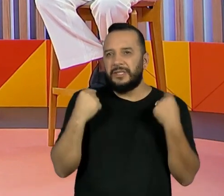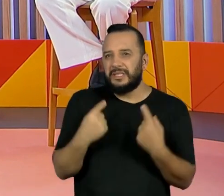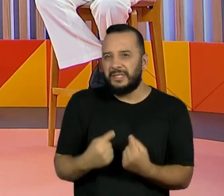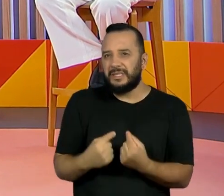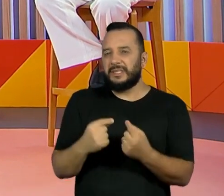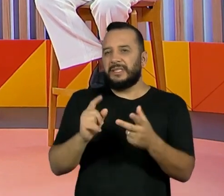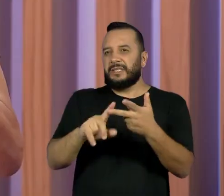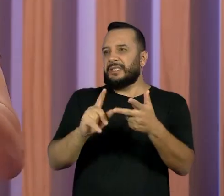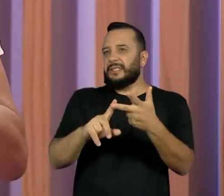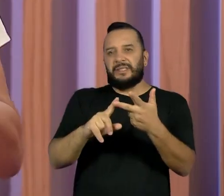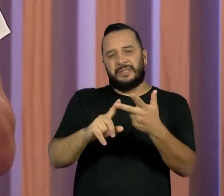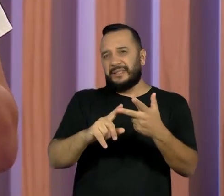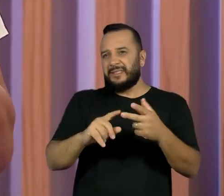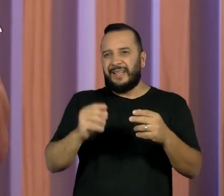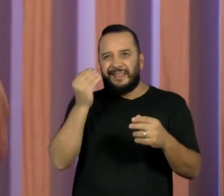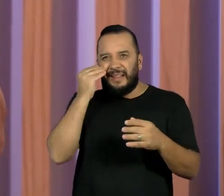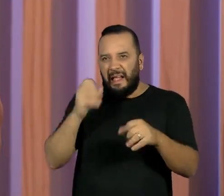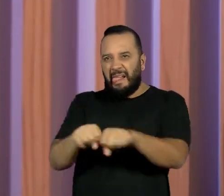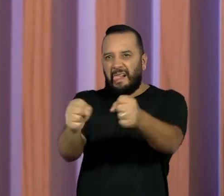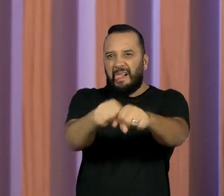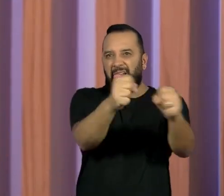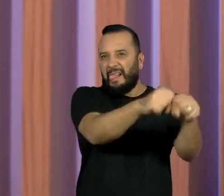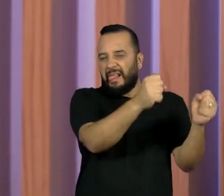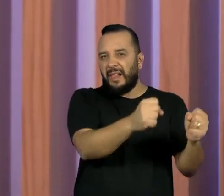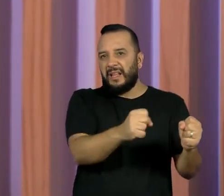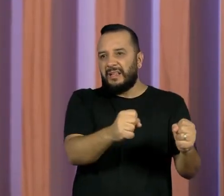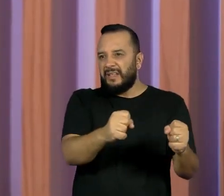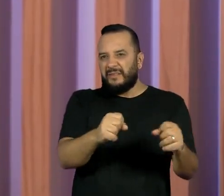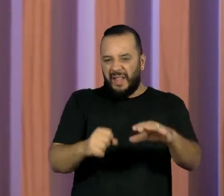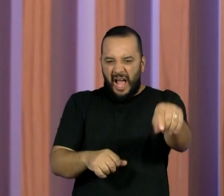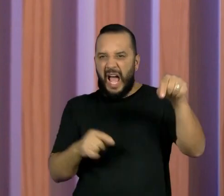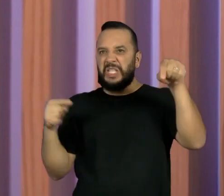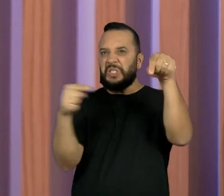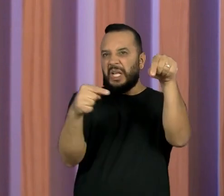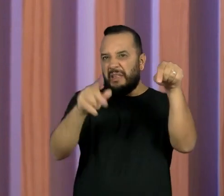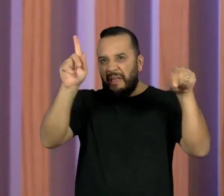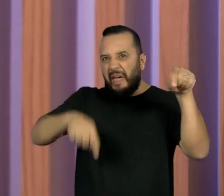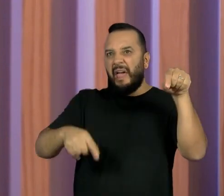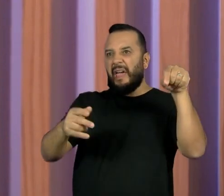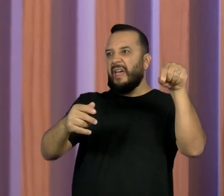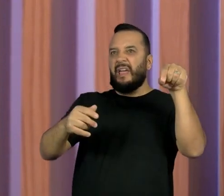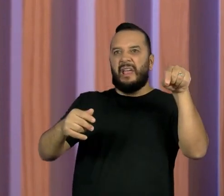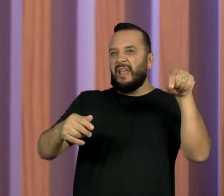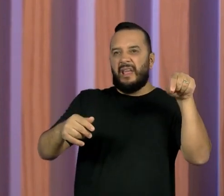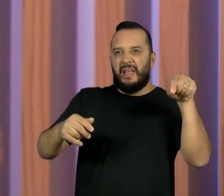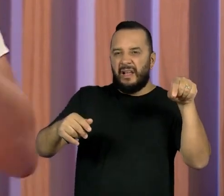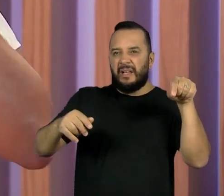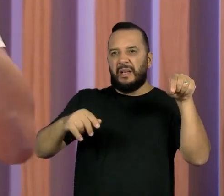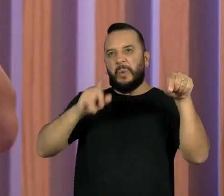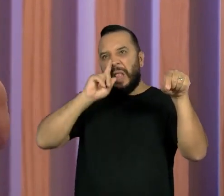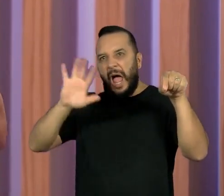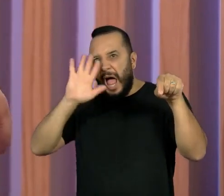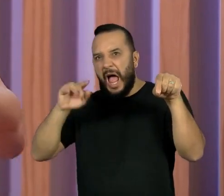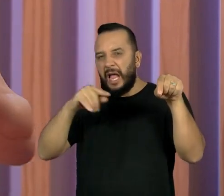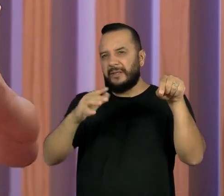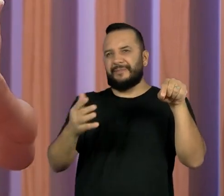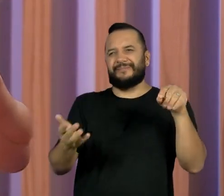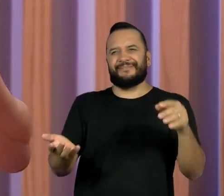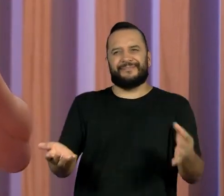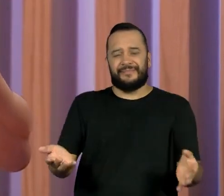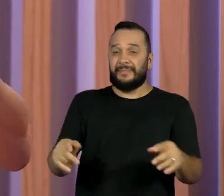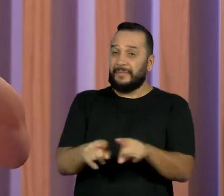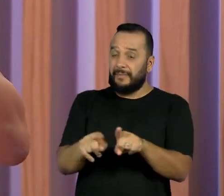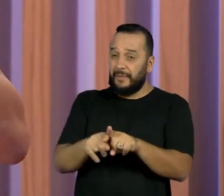outro significado, coisas que caracterizam as religiões de matriz africana, comidas que